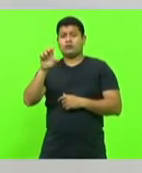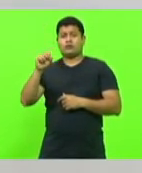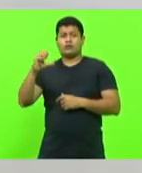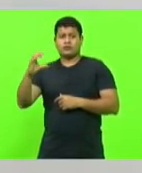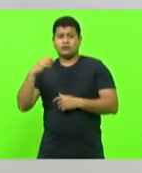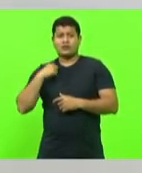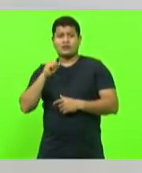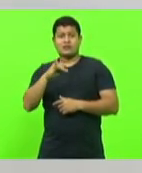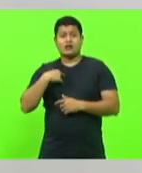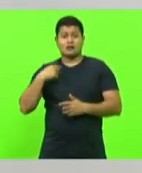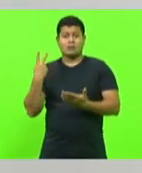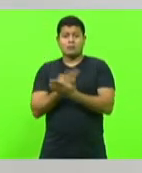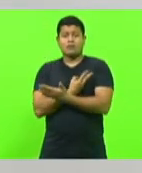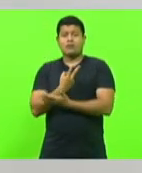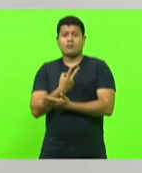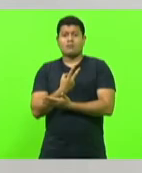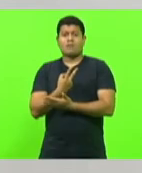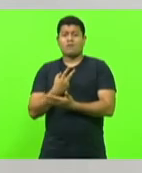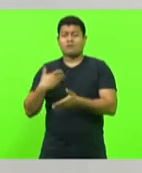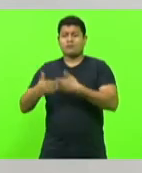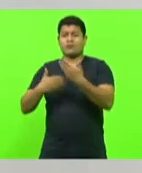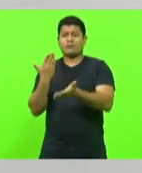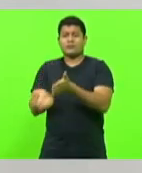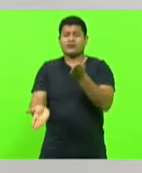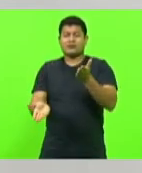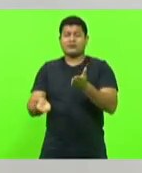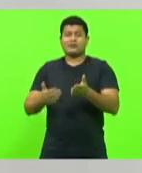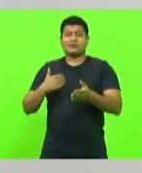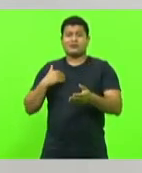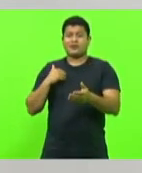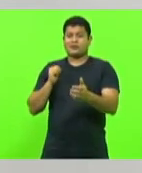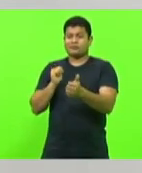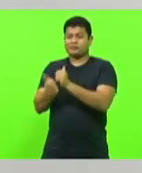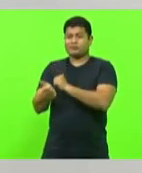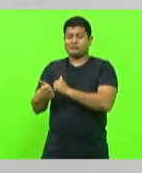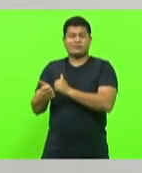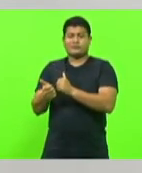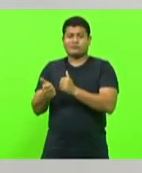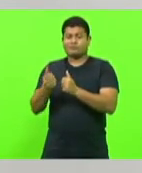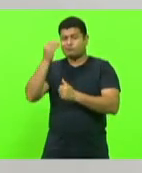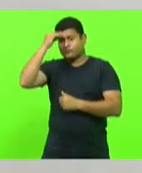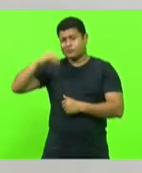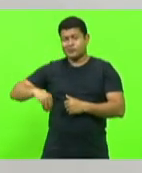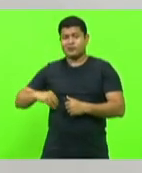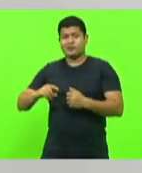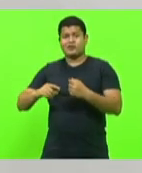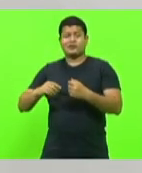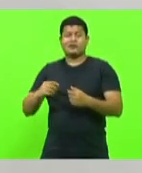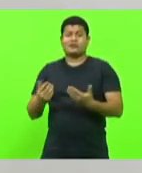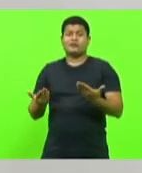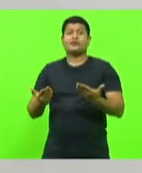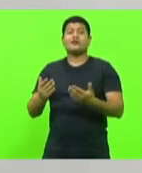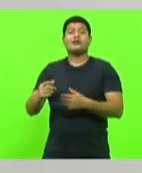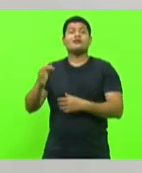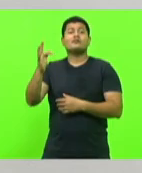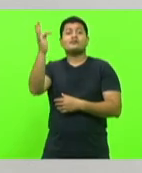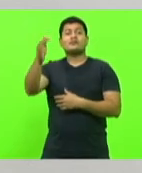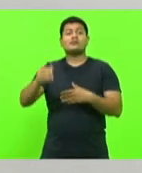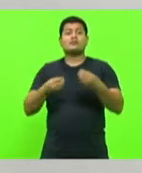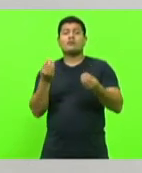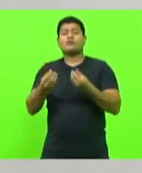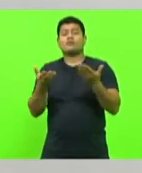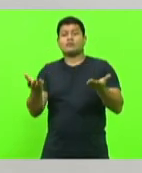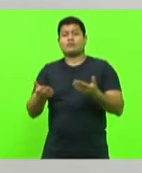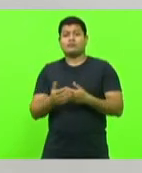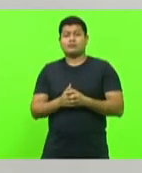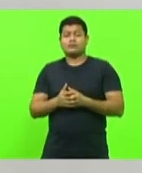perder essa oportunidade, eu vou sair do esporte e não vou mais competir. E aí? E aí? Lá na frente, como vai ser? Essas gerações, como